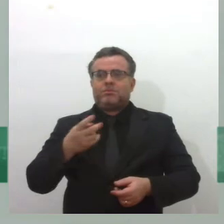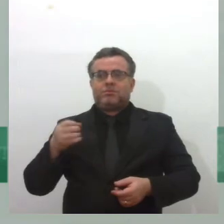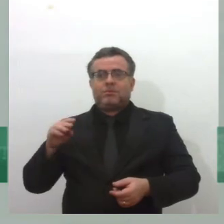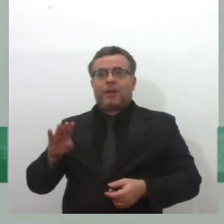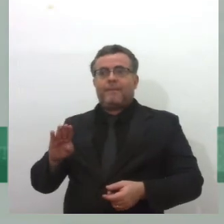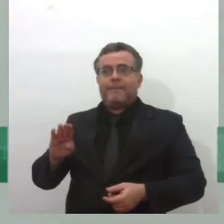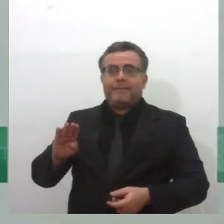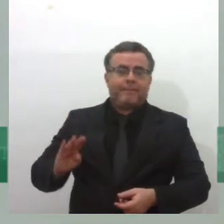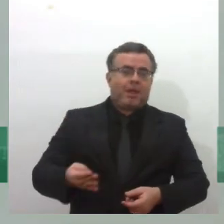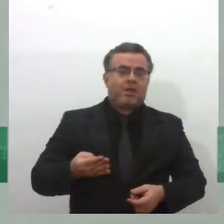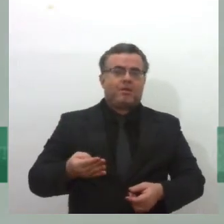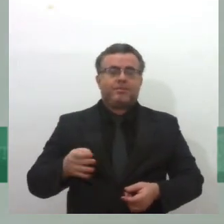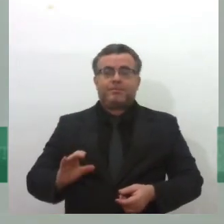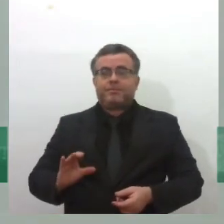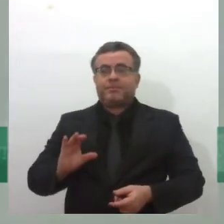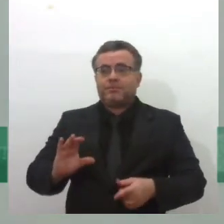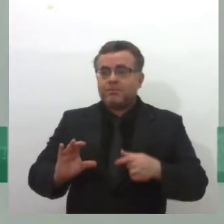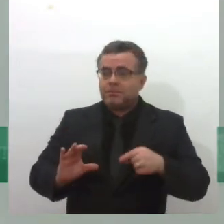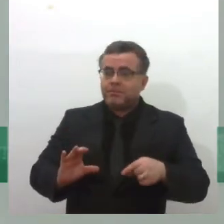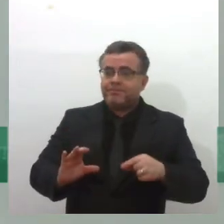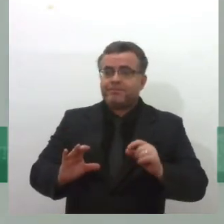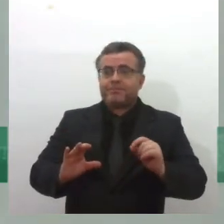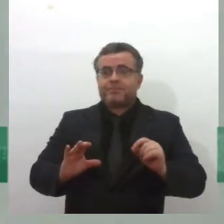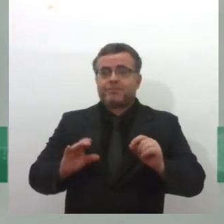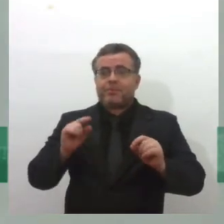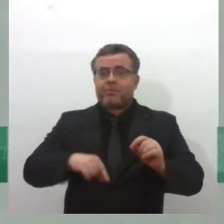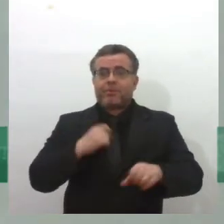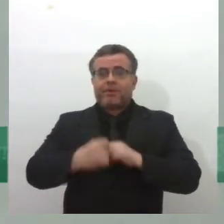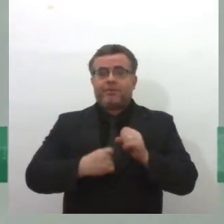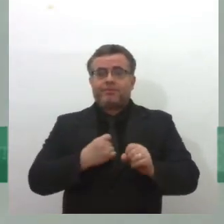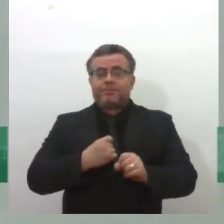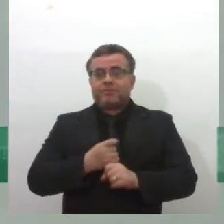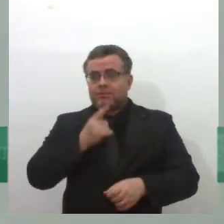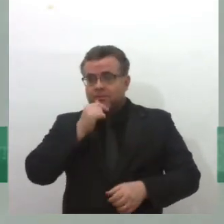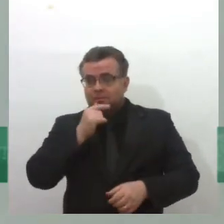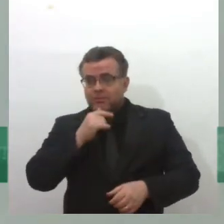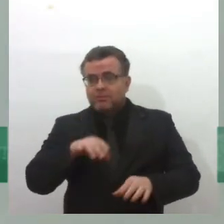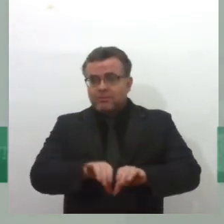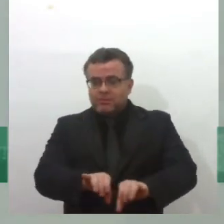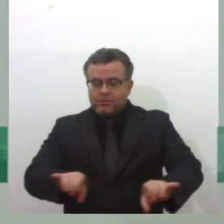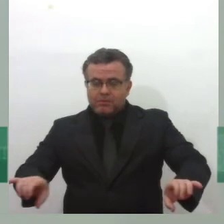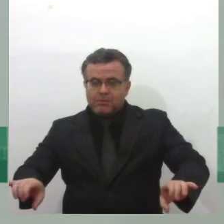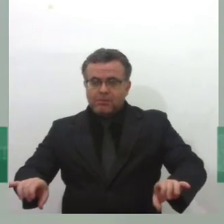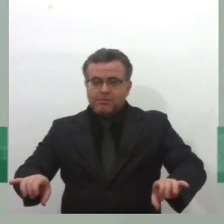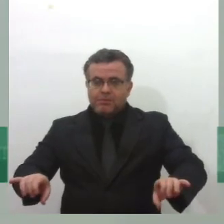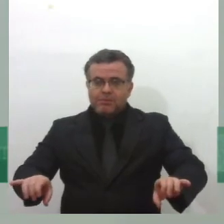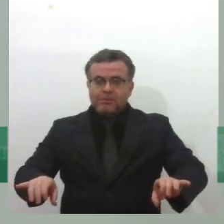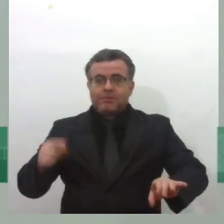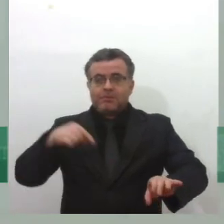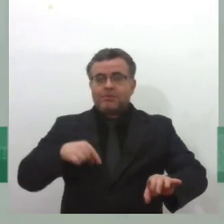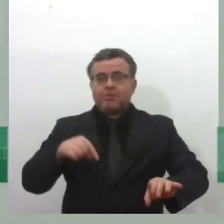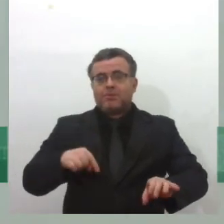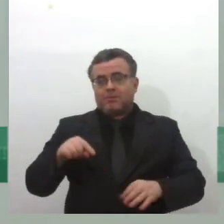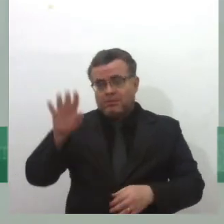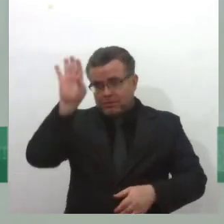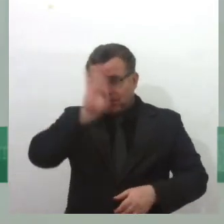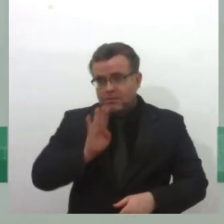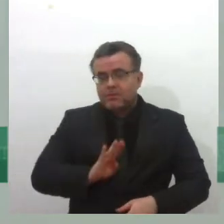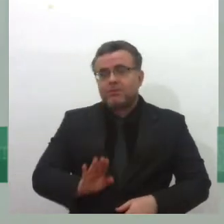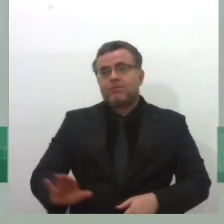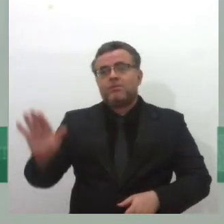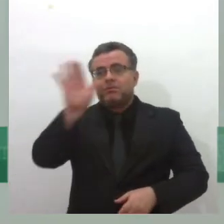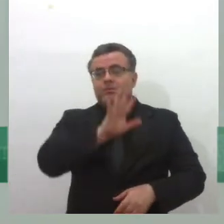você está destinando, por exemplo, nesse ano para água e esgoto, no Brasil,